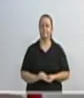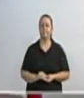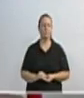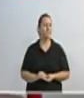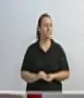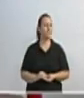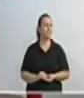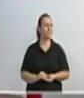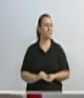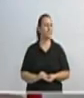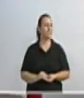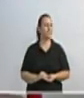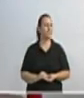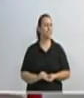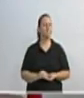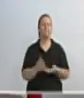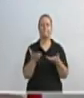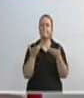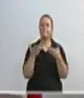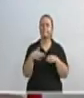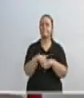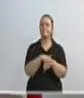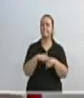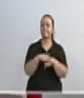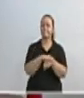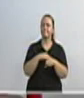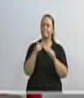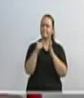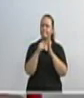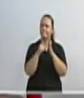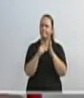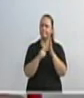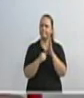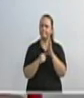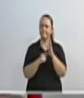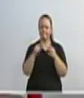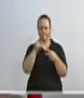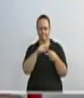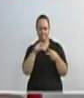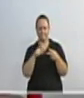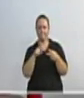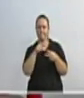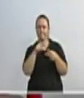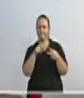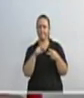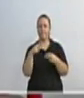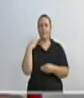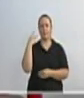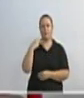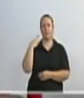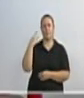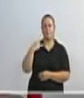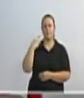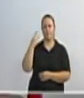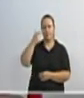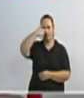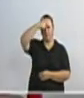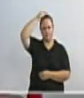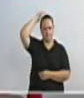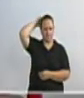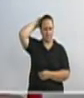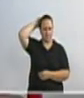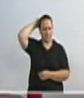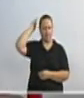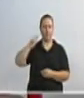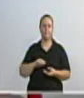conversar especificamente em relação à questão das duas colocações ali do vereador Adriano,